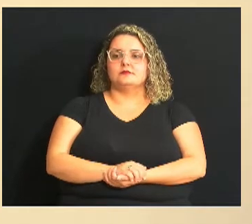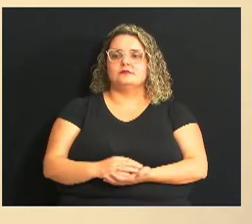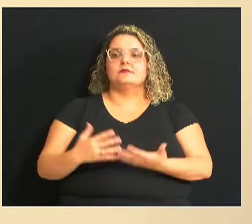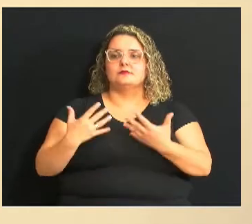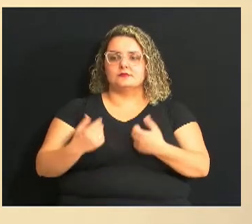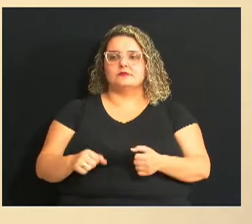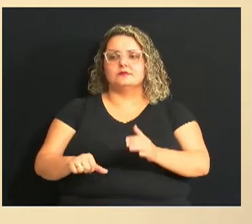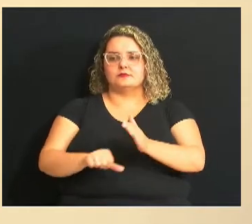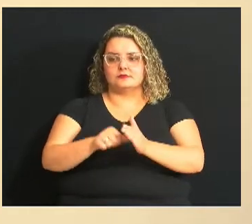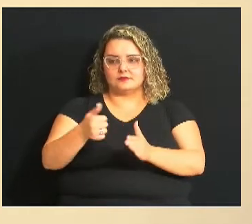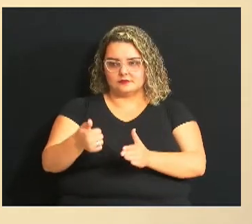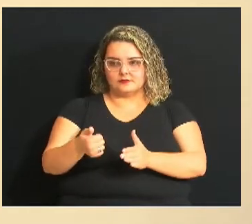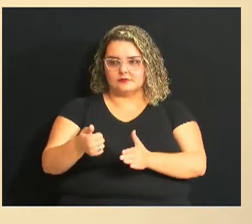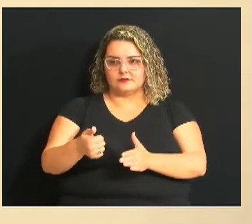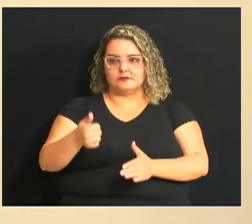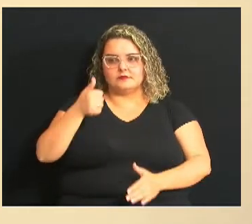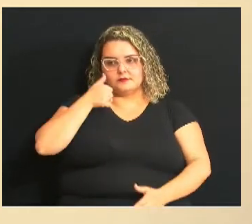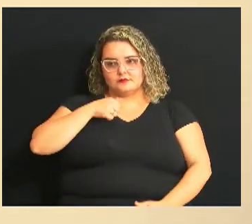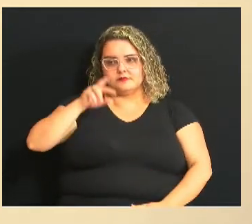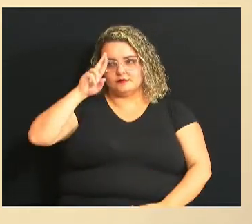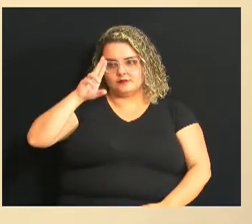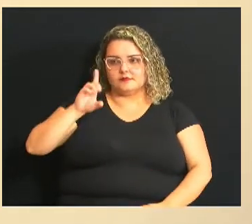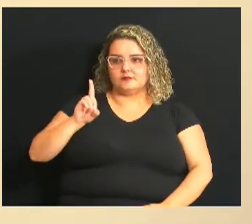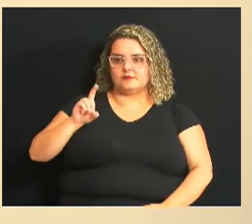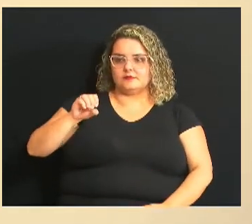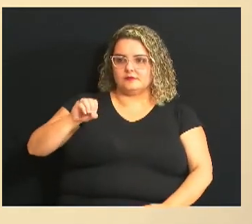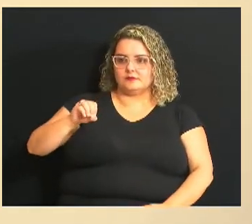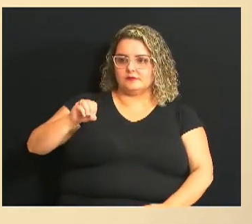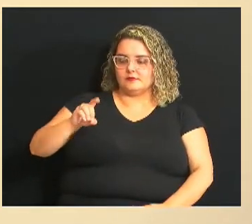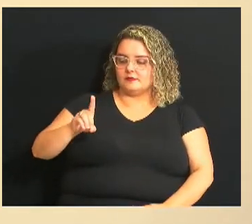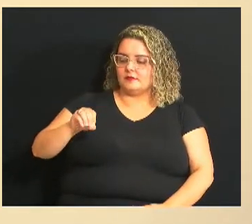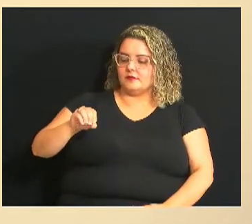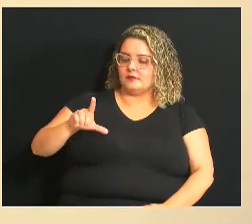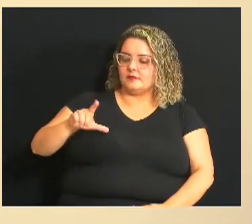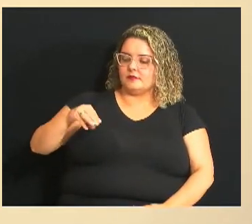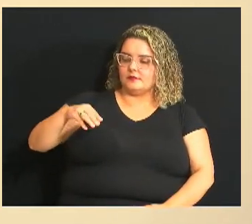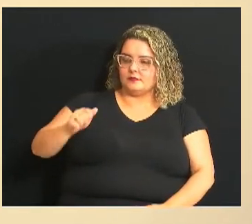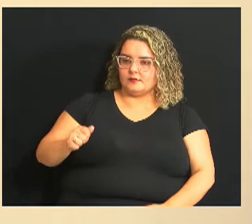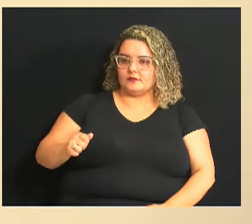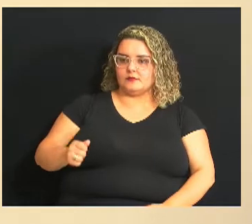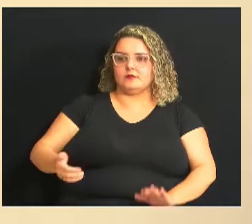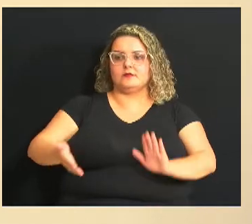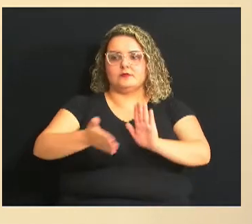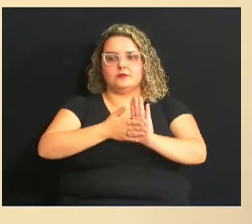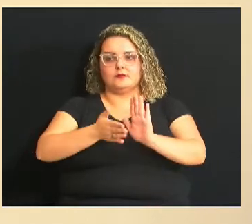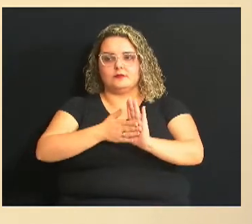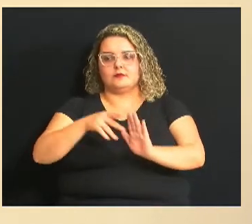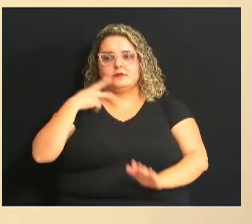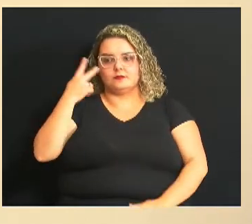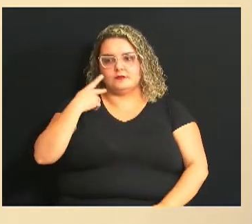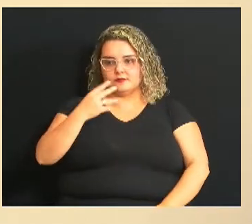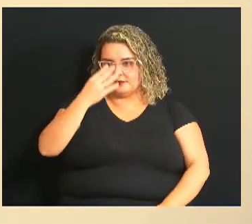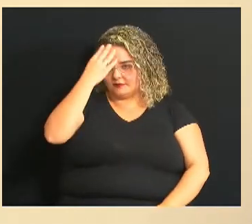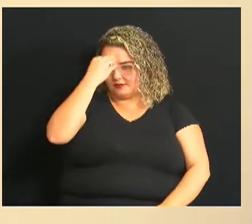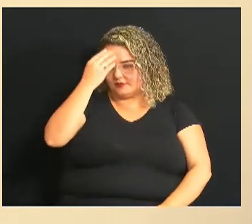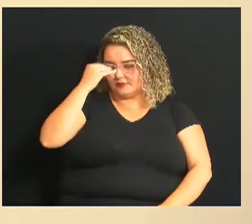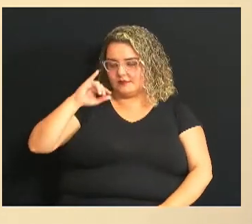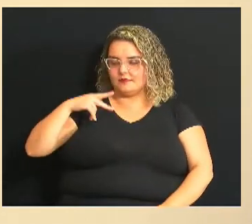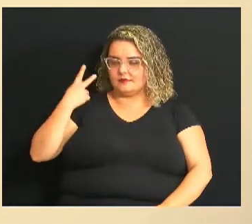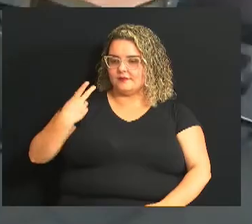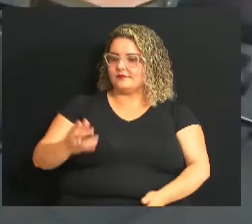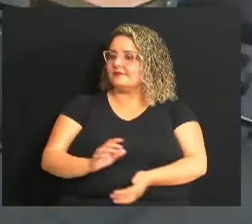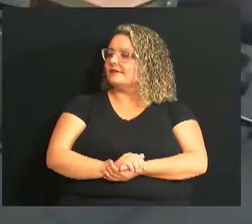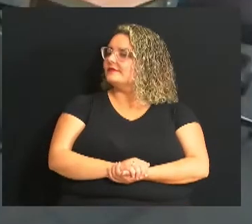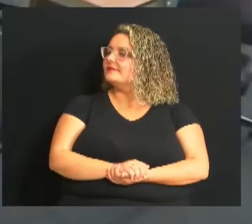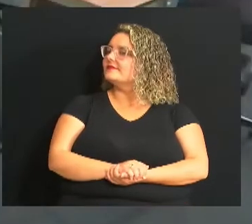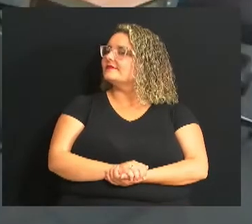Recebe, primeiramente, a senhora Dolma Rossler de Freitas, por proposição do vereador Jair da Farmácia.